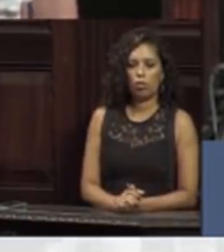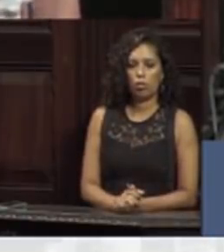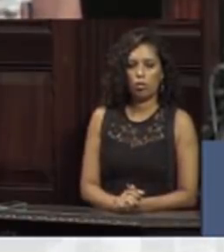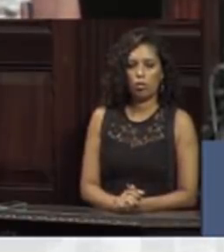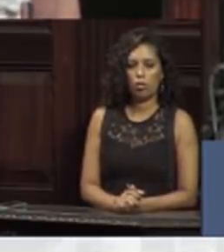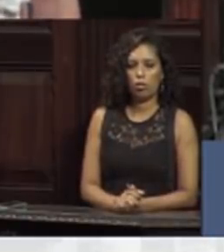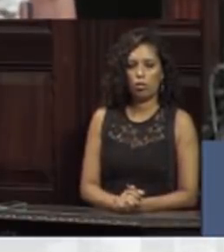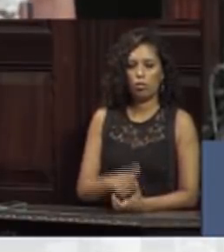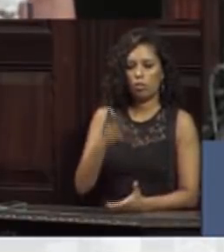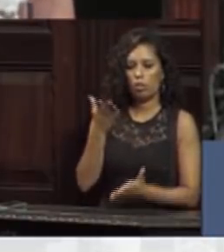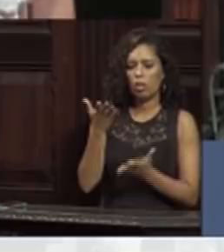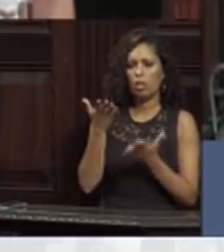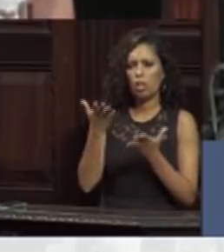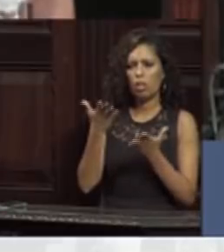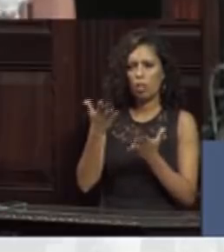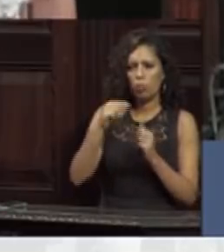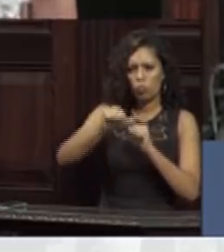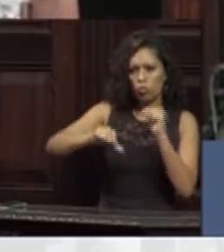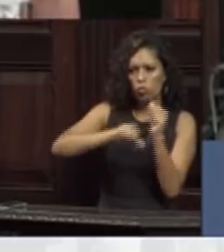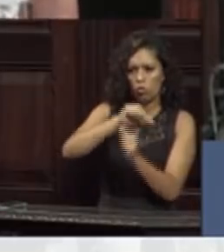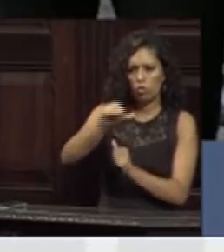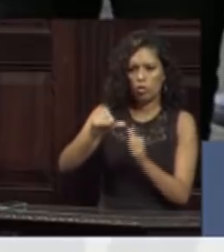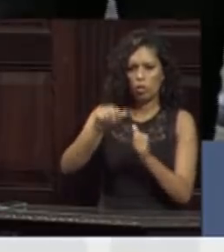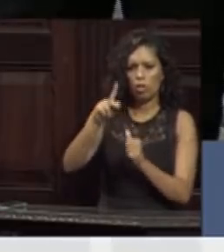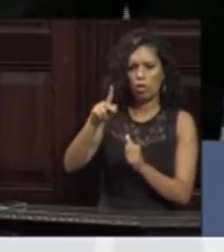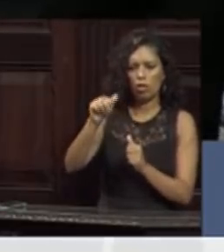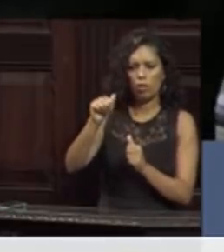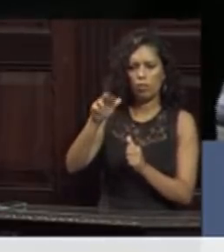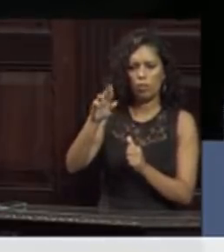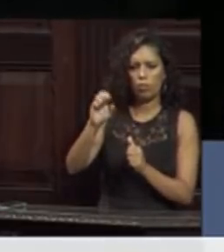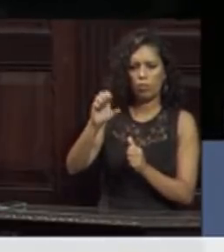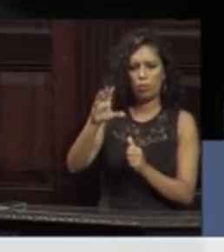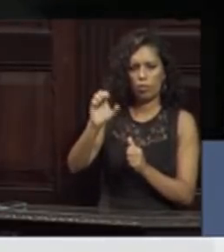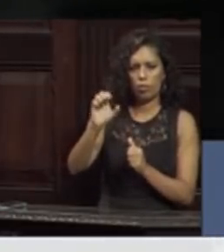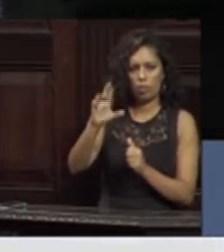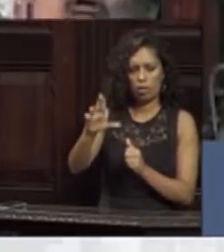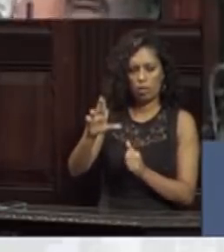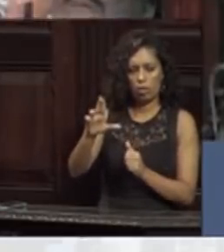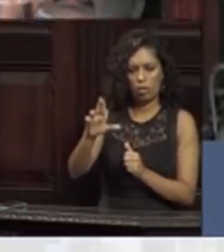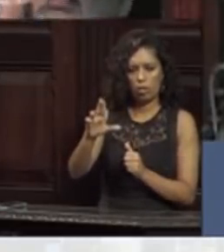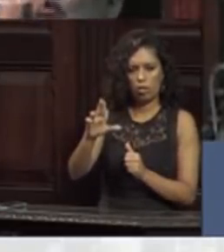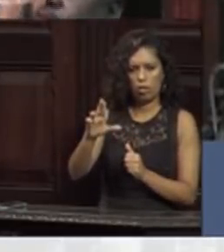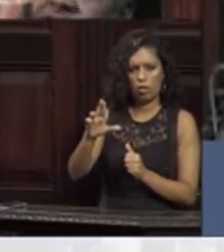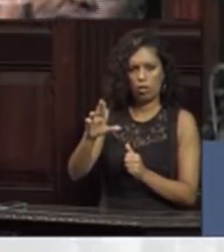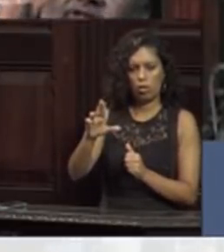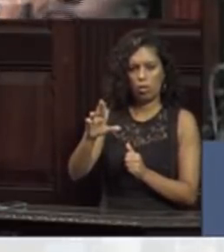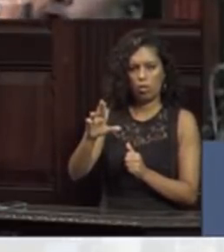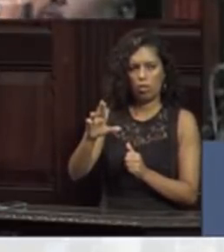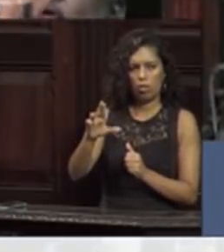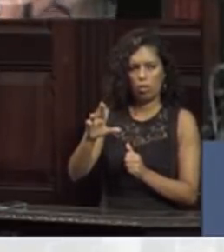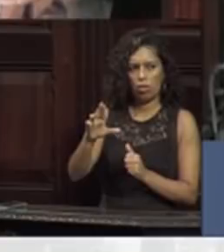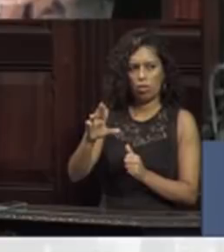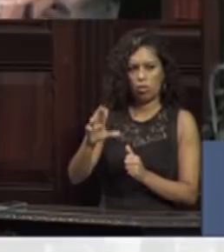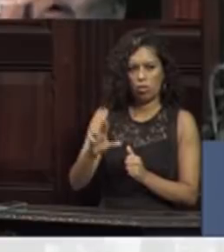É retificar o parecer em relação à emenda 14. Na verdade, eu entendi que era aglutinativa com a 15 também.